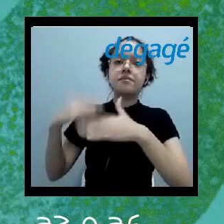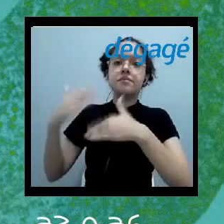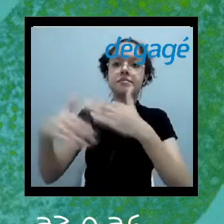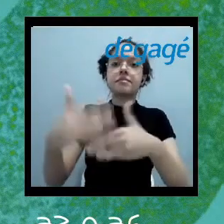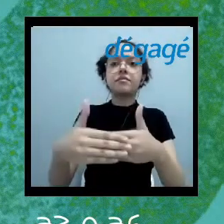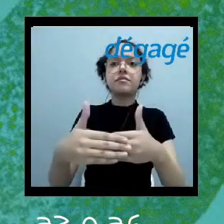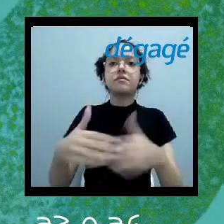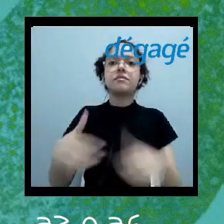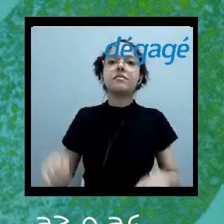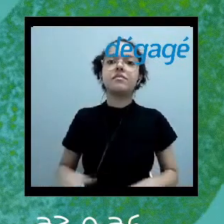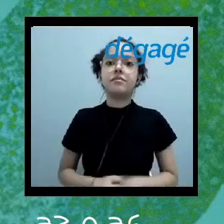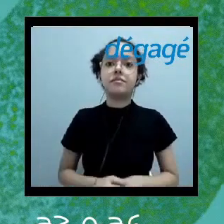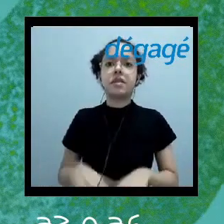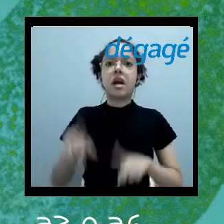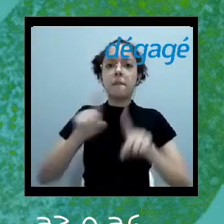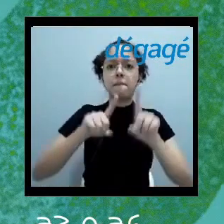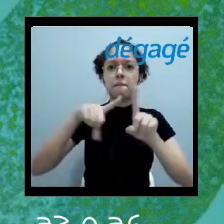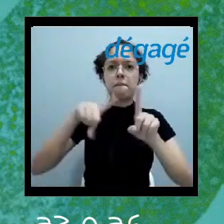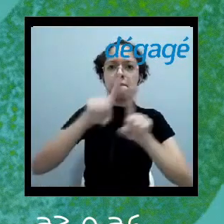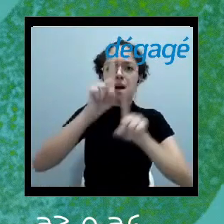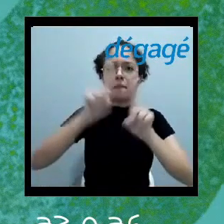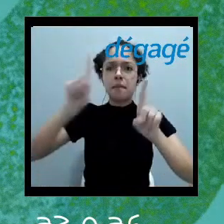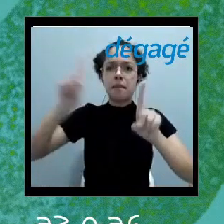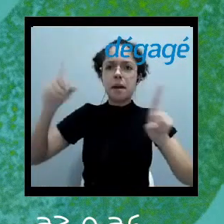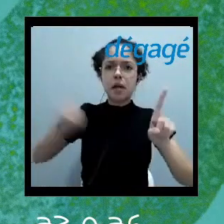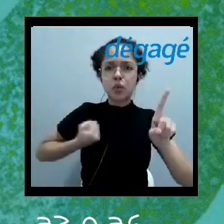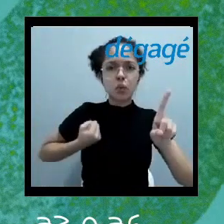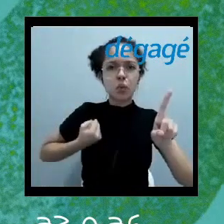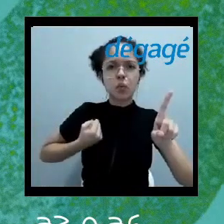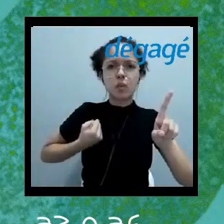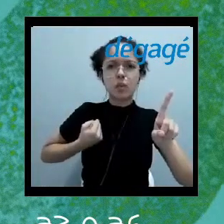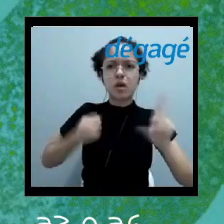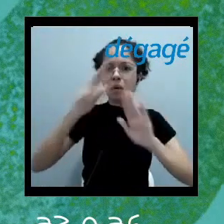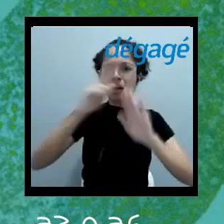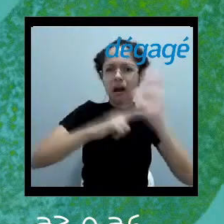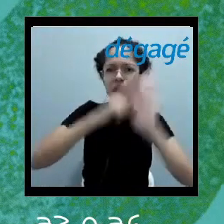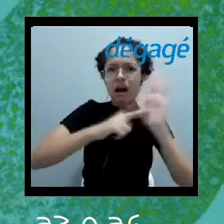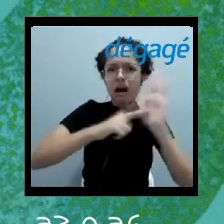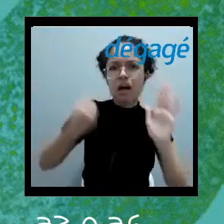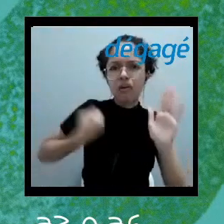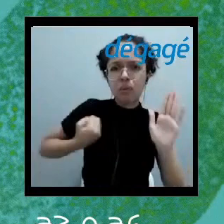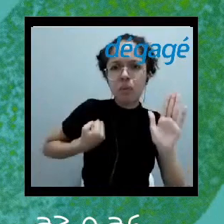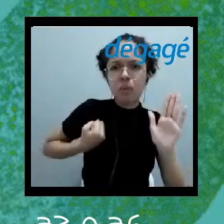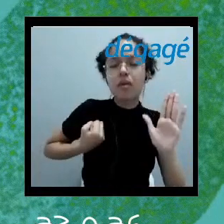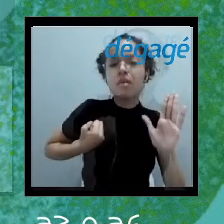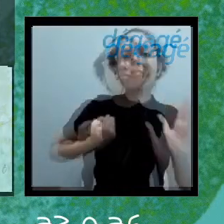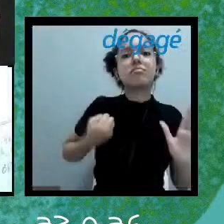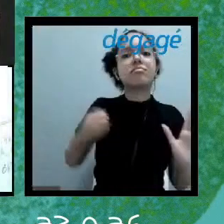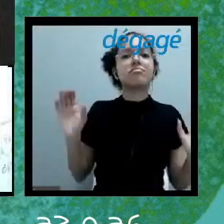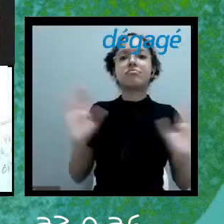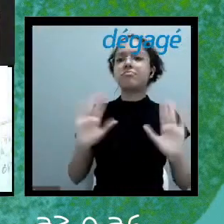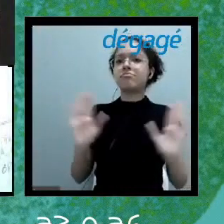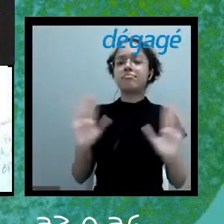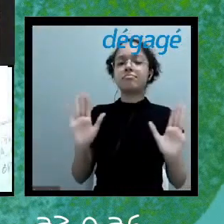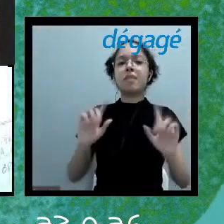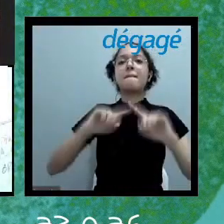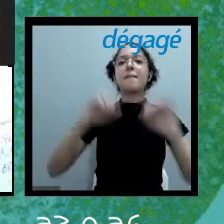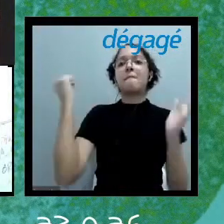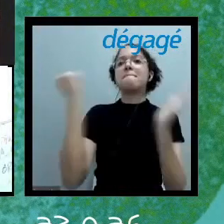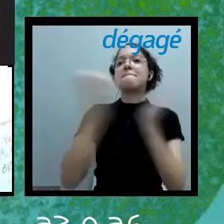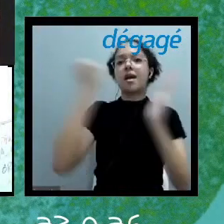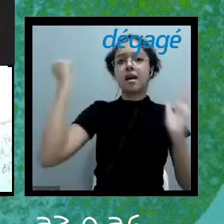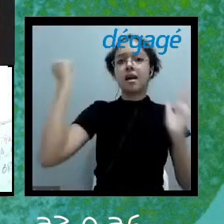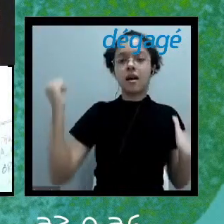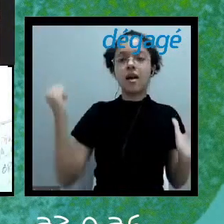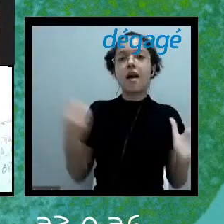as estatísticas ou relatórios em forma de número, mas marcará a história de cada